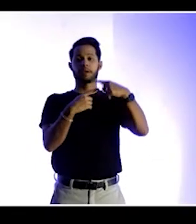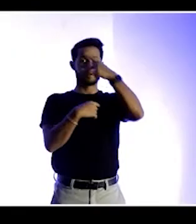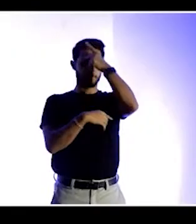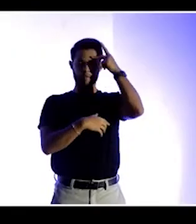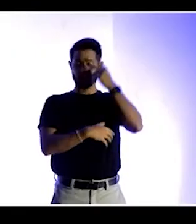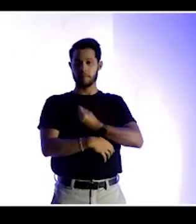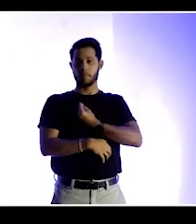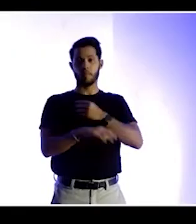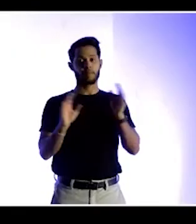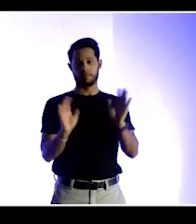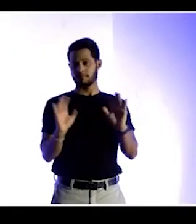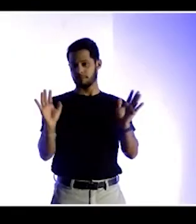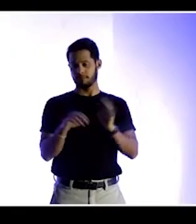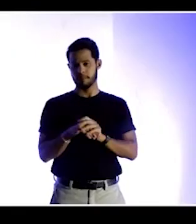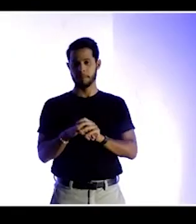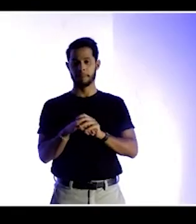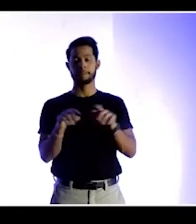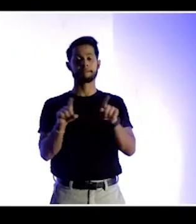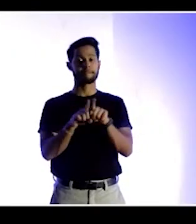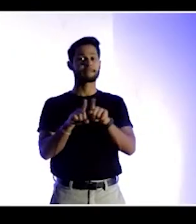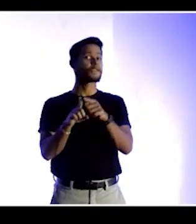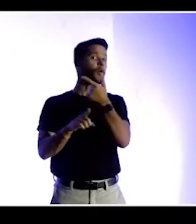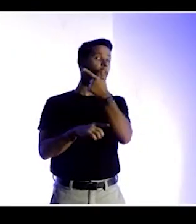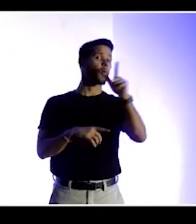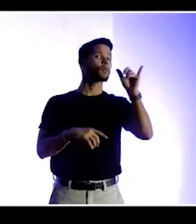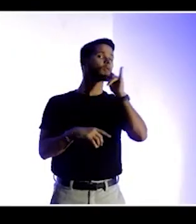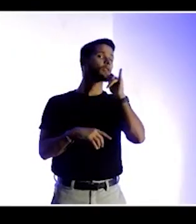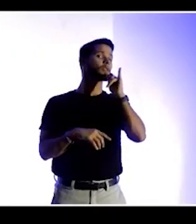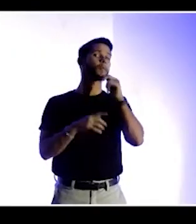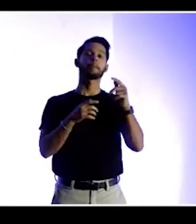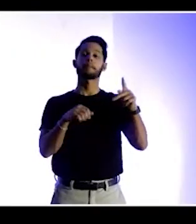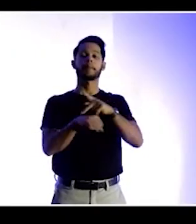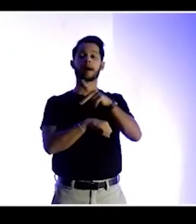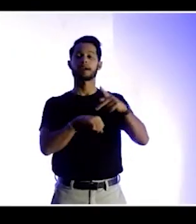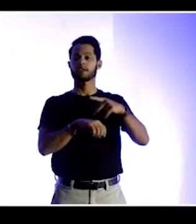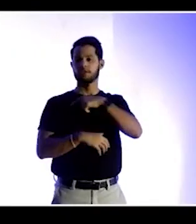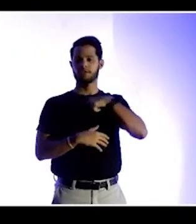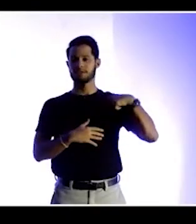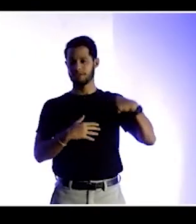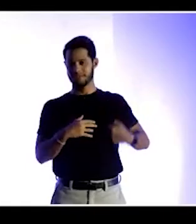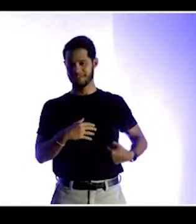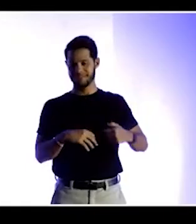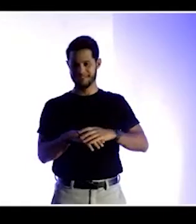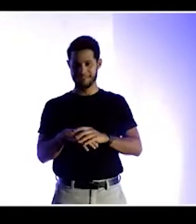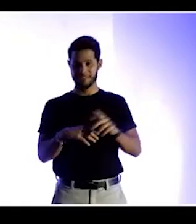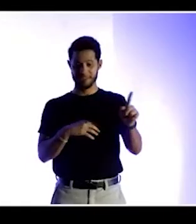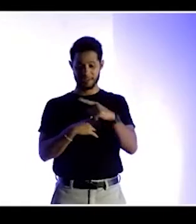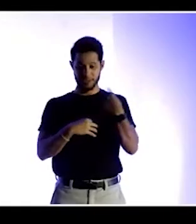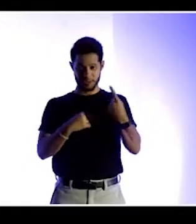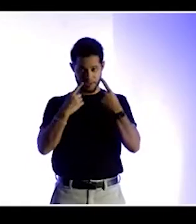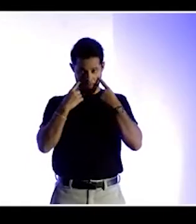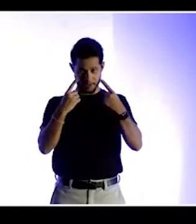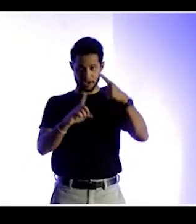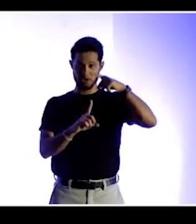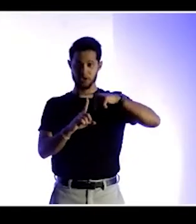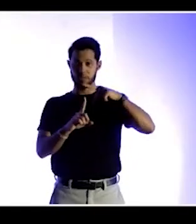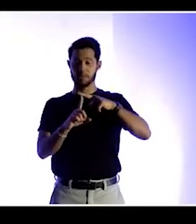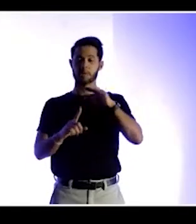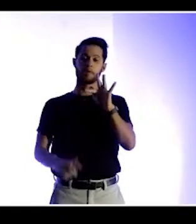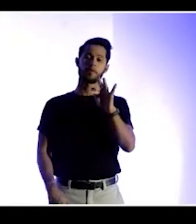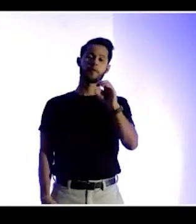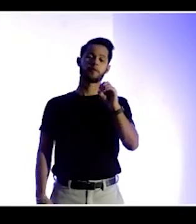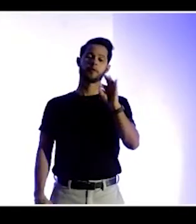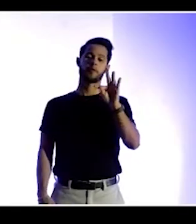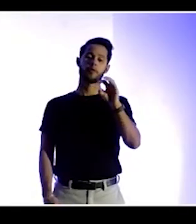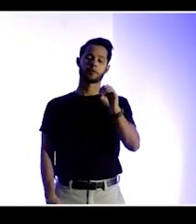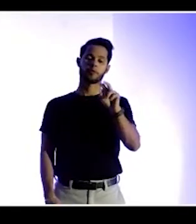muitas outras coisas mais. Esse outro exemplo aqui também é lá na China. E aqui a gente começa a ver que fotovoltaico ficou tão barato que não vale